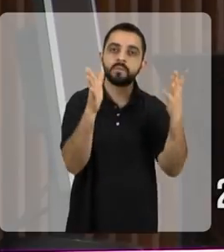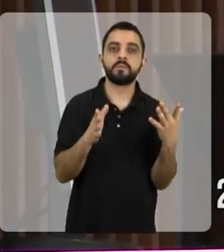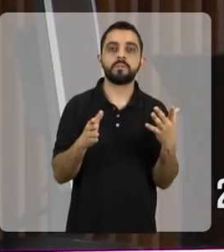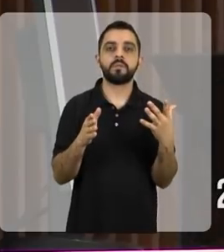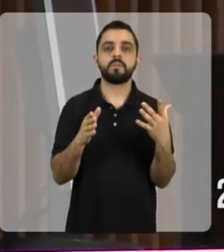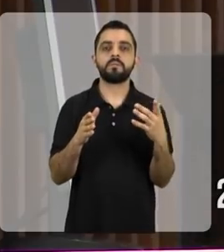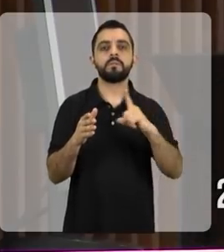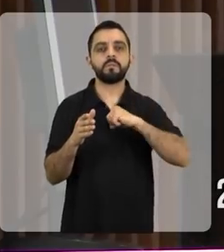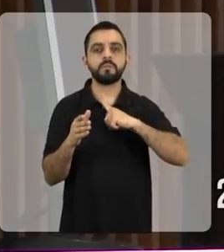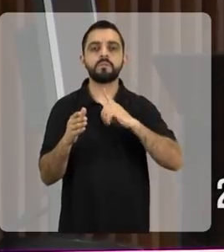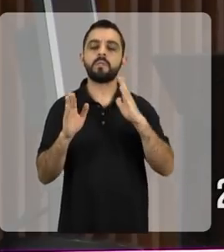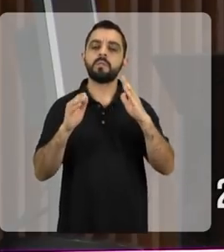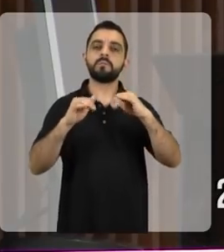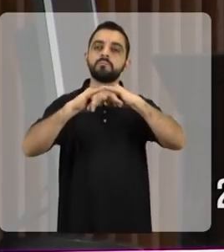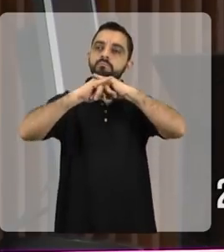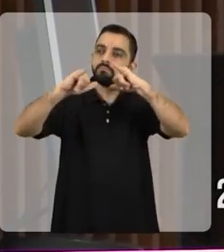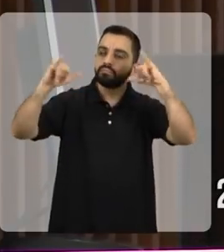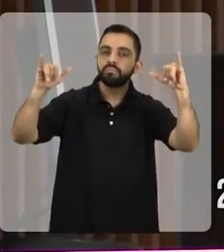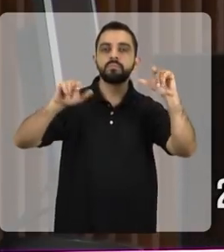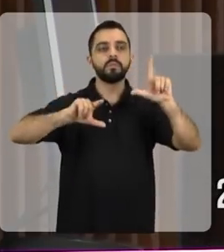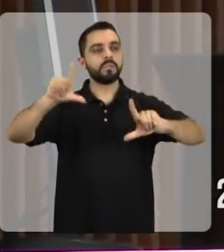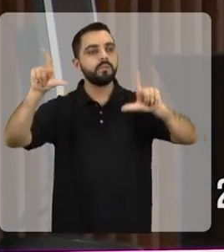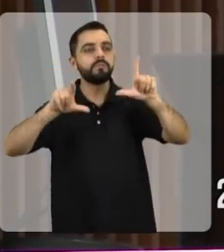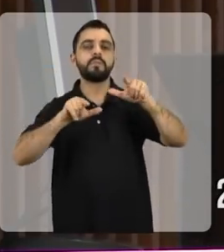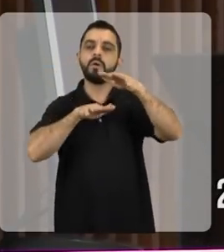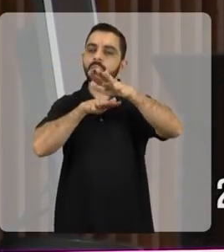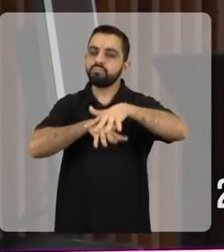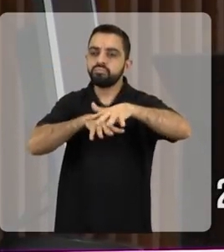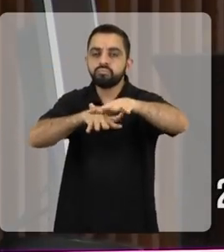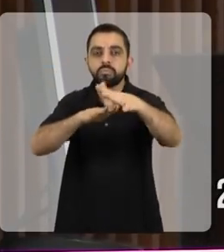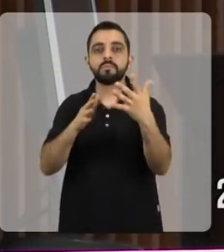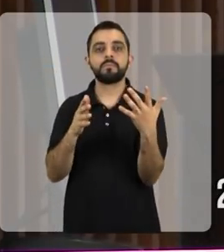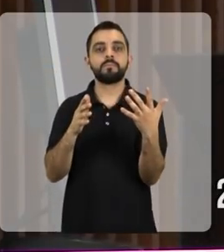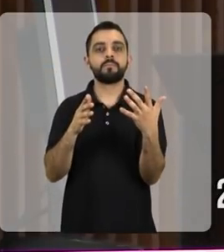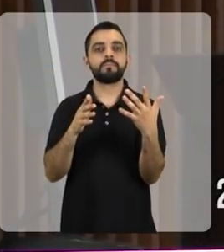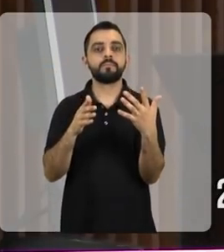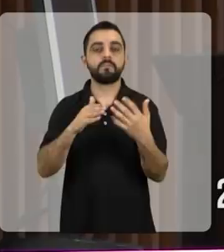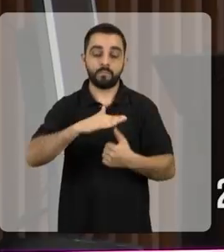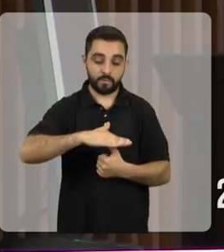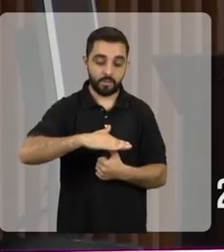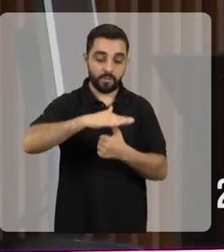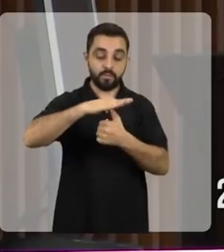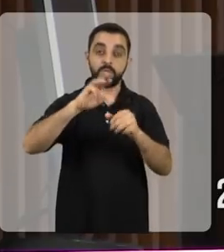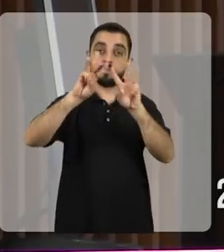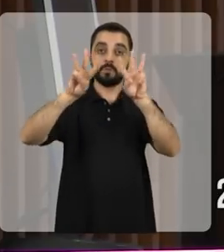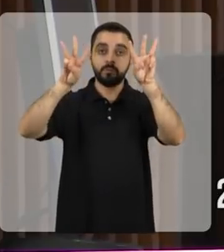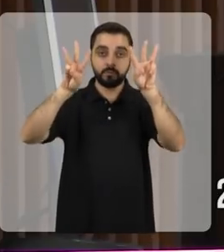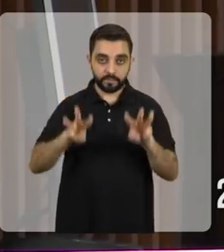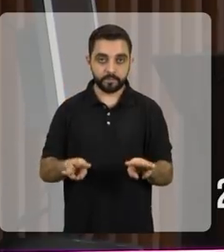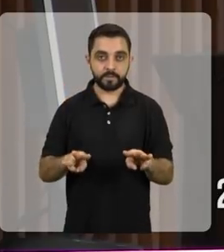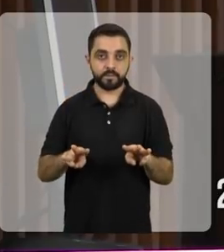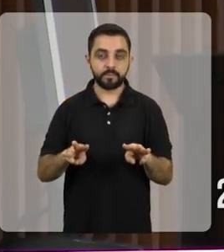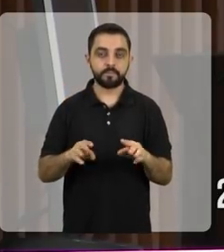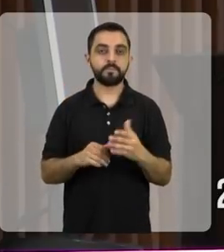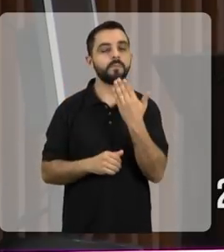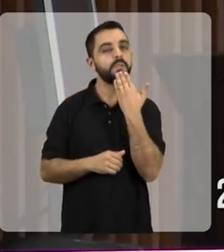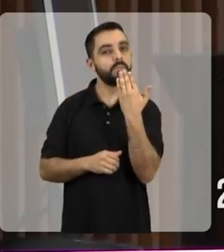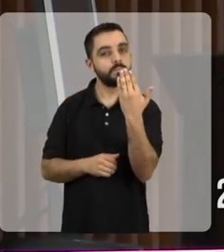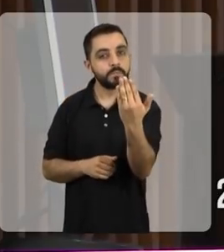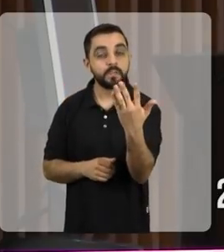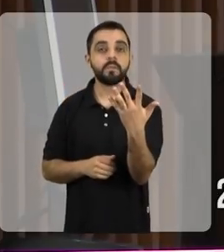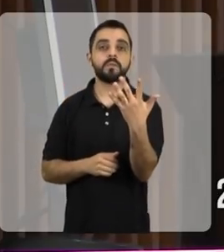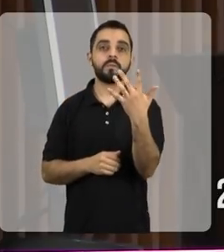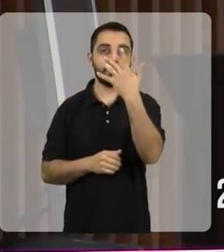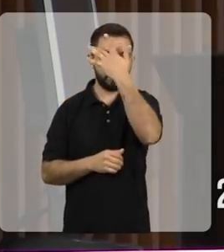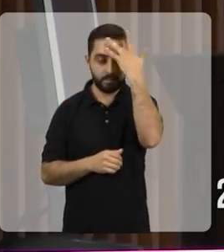exemplo do que temos visto na imprensa e nas ruas o que a reitoria da universidade federal do paraná solicita aos